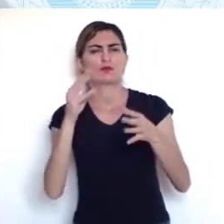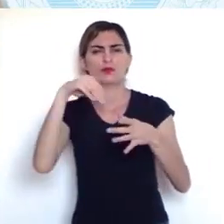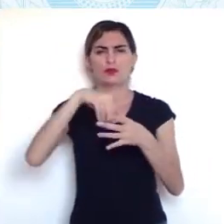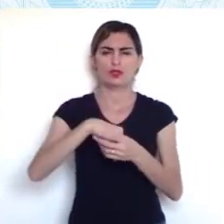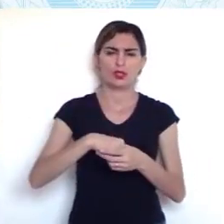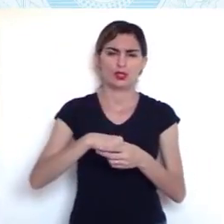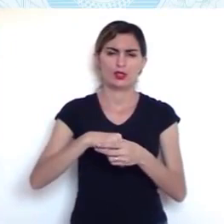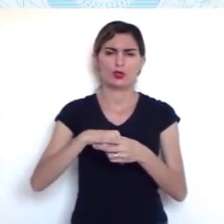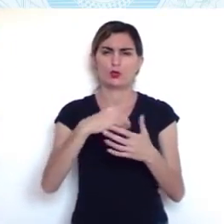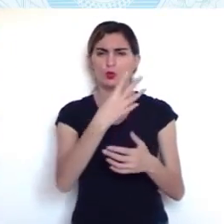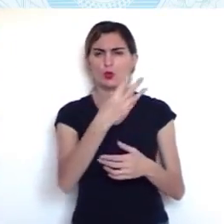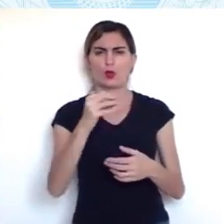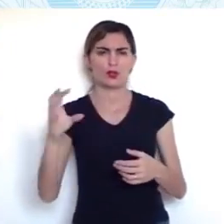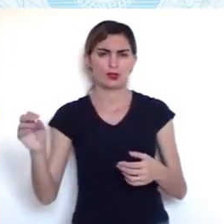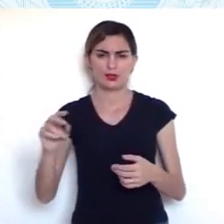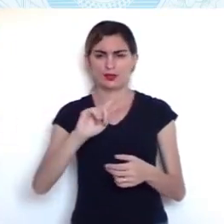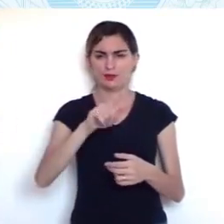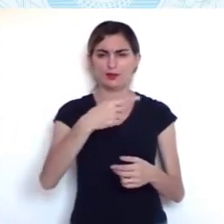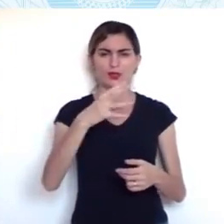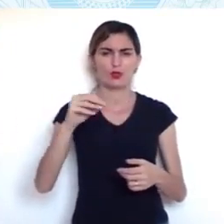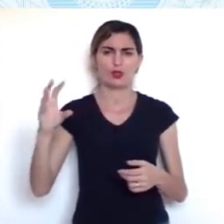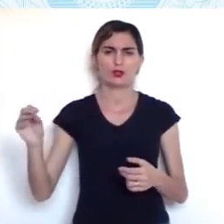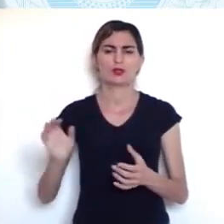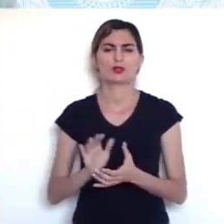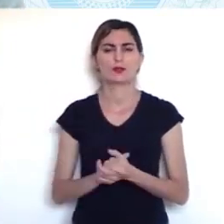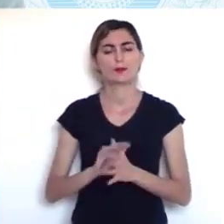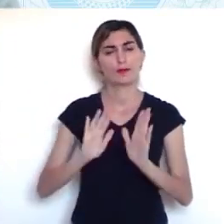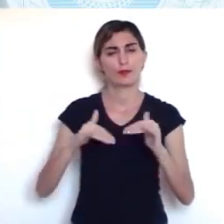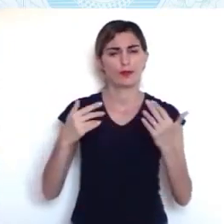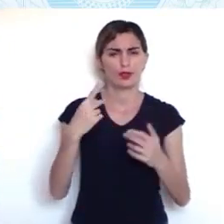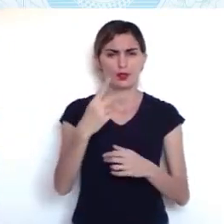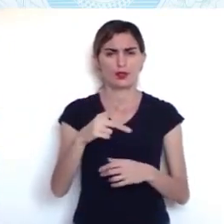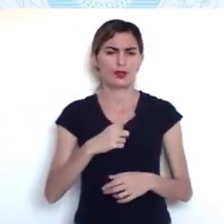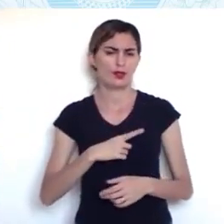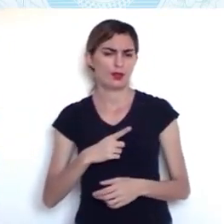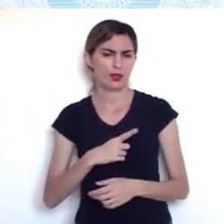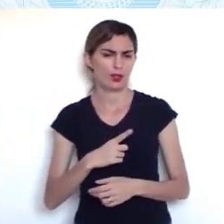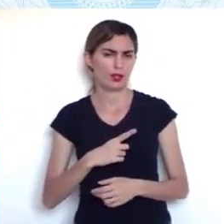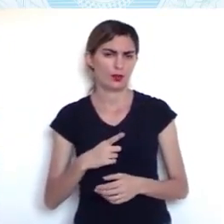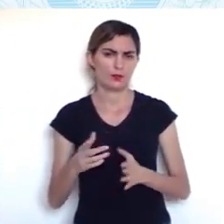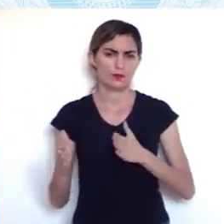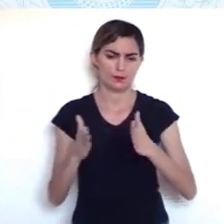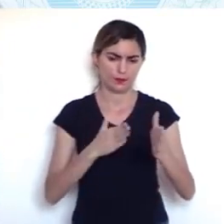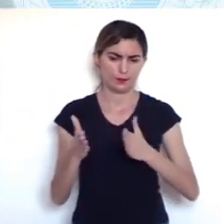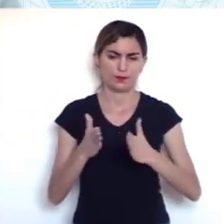lá dentro do 400, né? Então aí vocês vão ter,